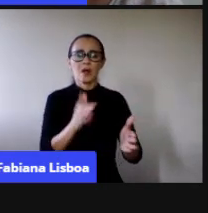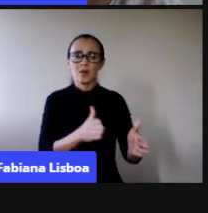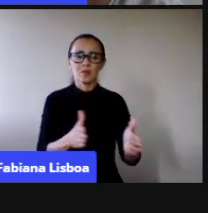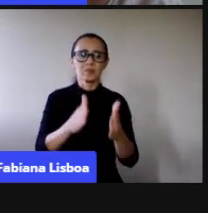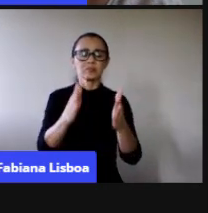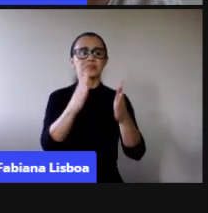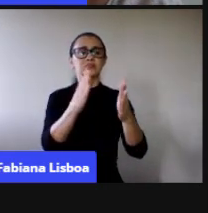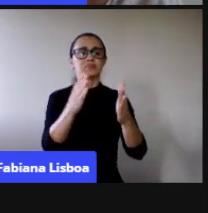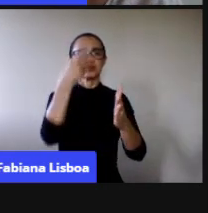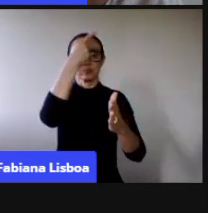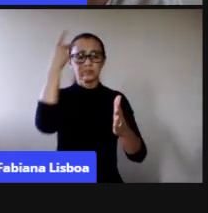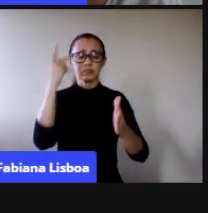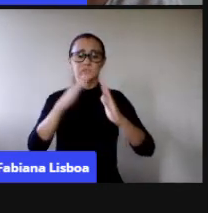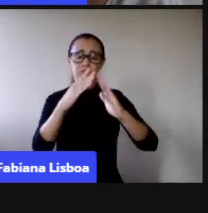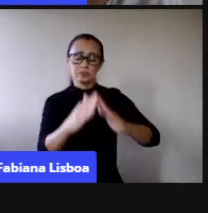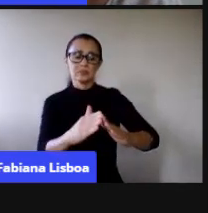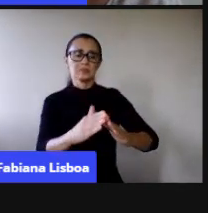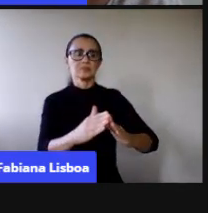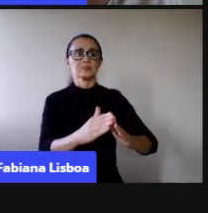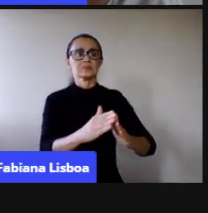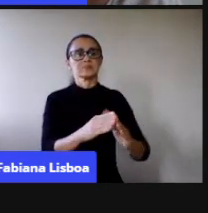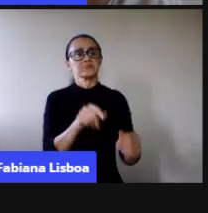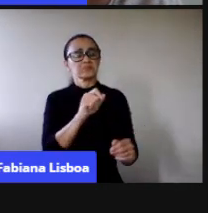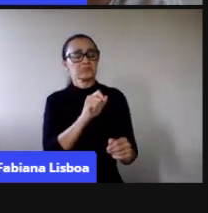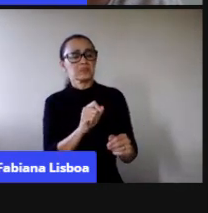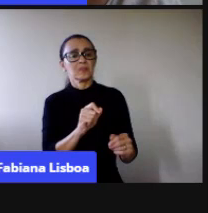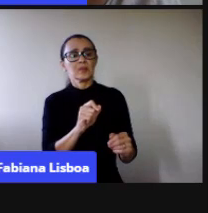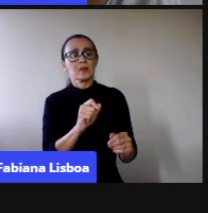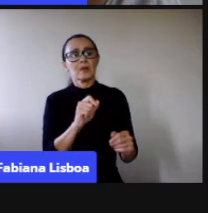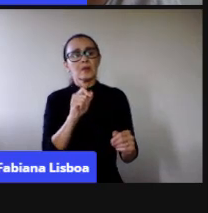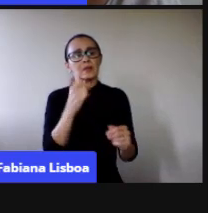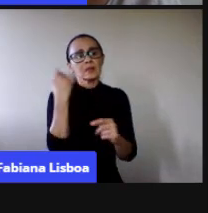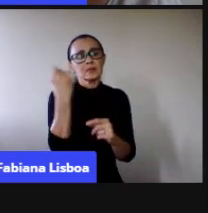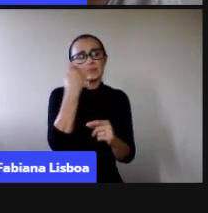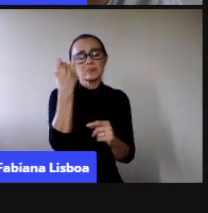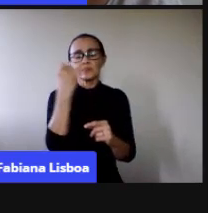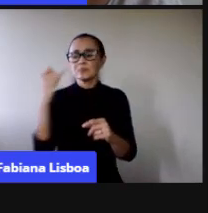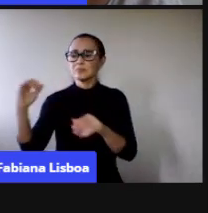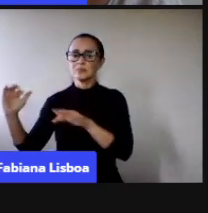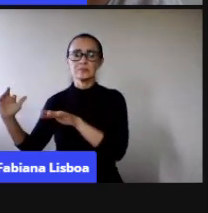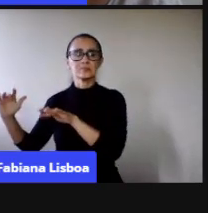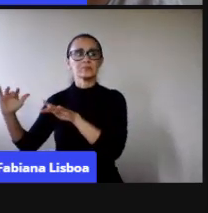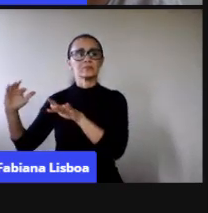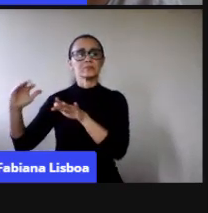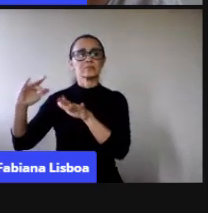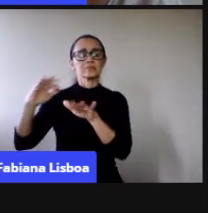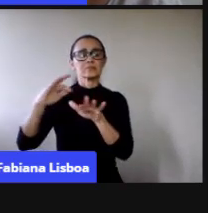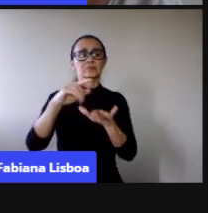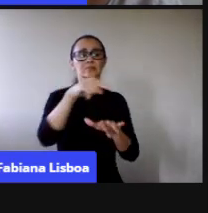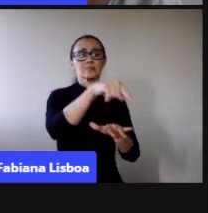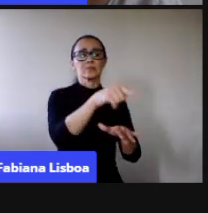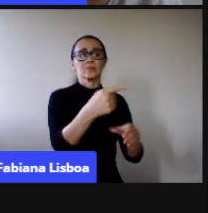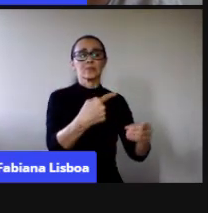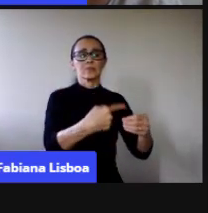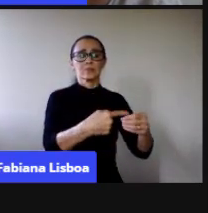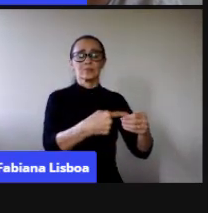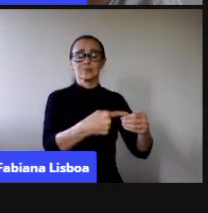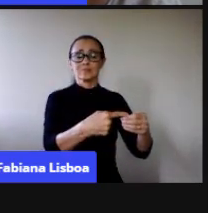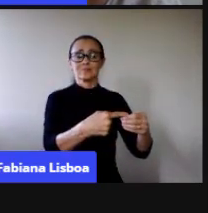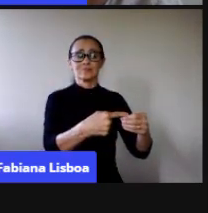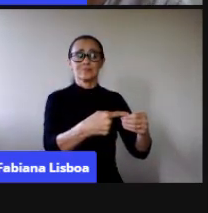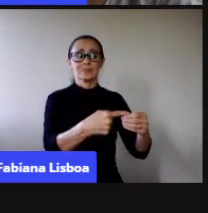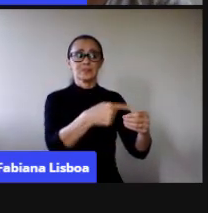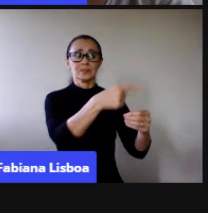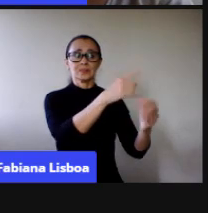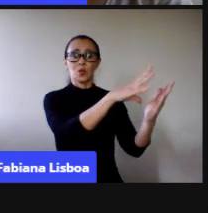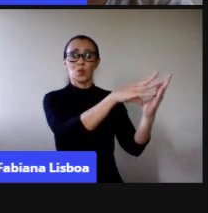garantido as suas diferenças. Mas quando eles saem, eles têm que vir para a cidade para estudar, eles já se deparam com o modelo padrão. Não há